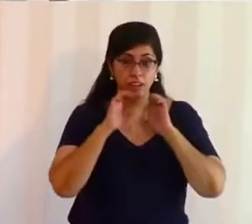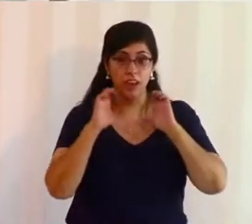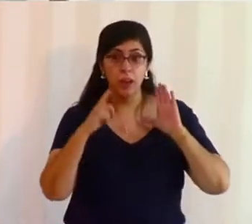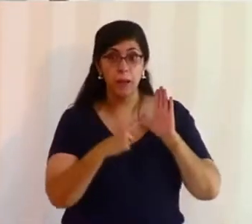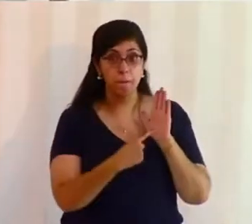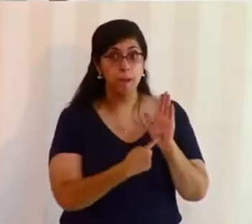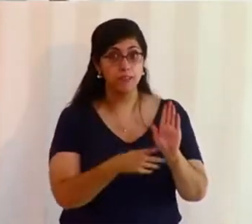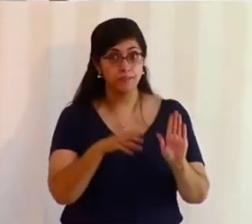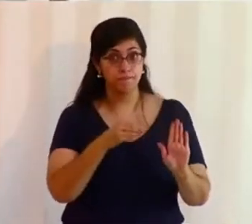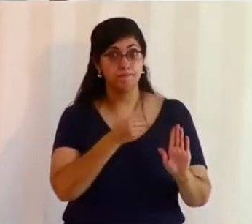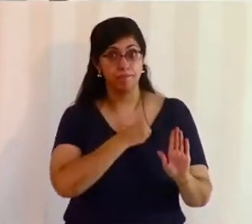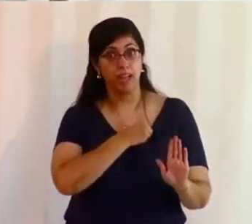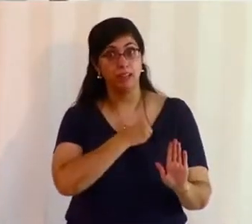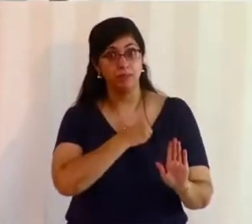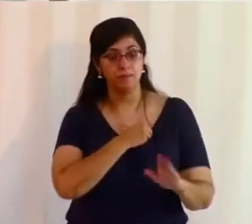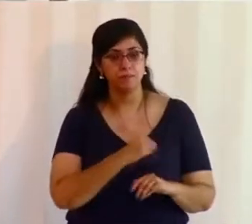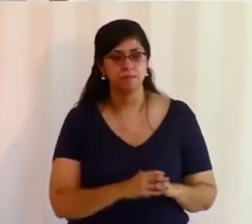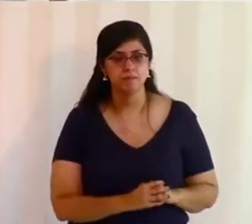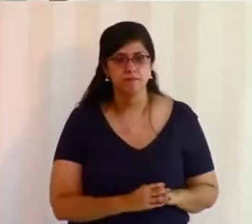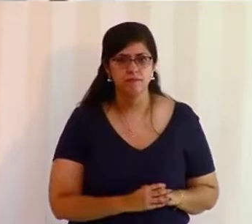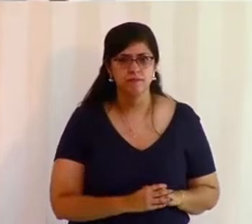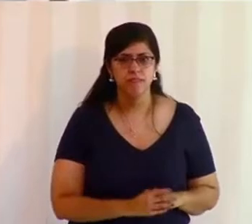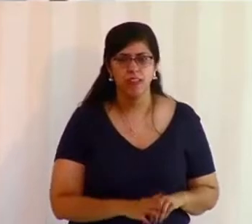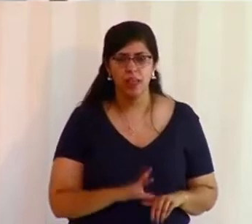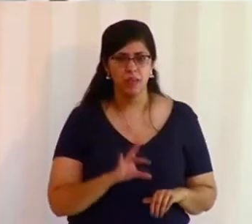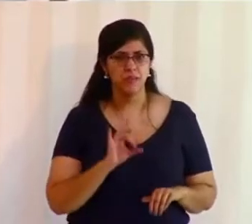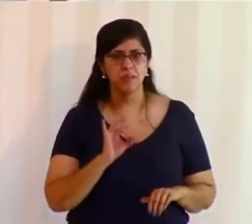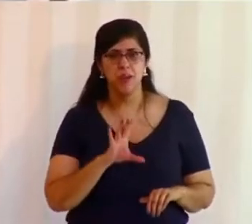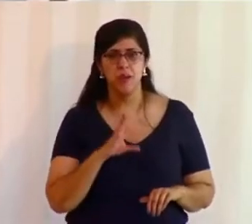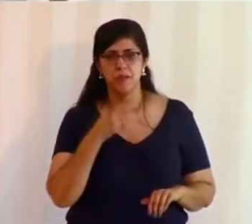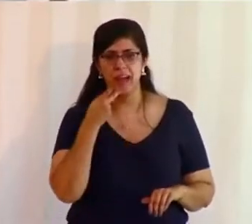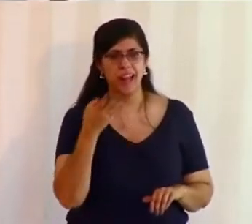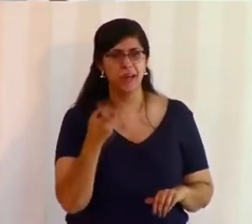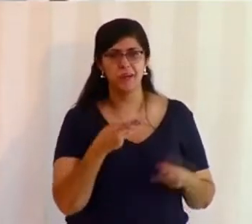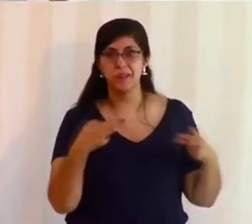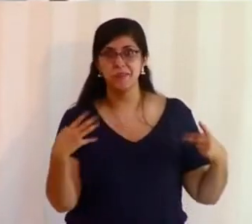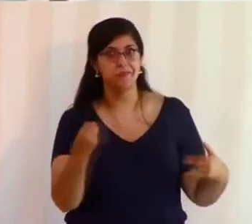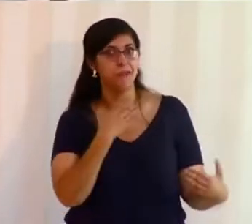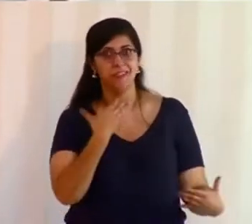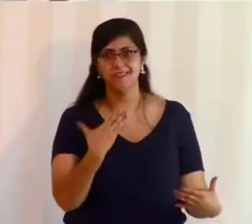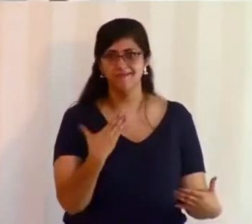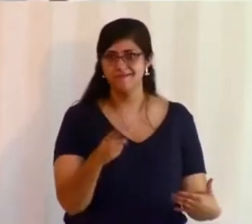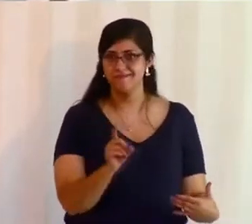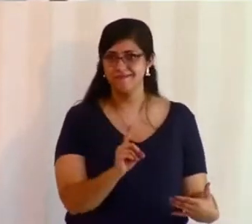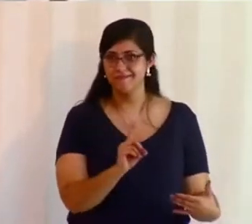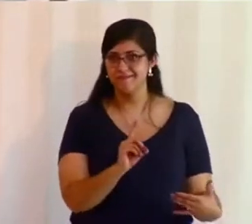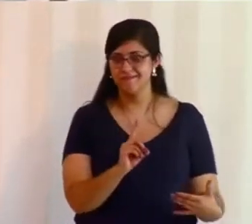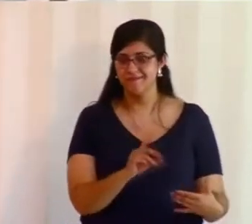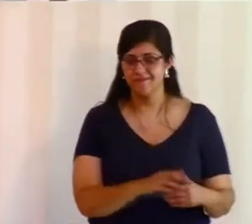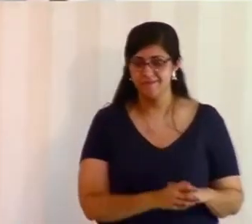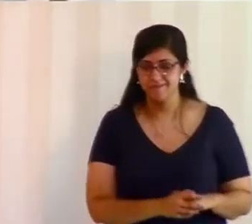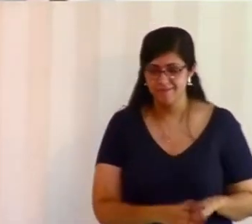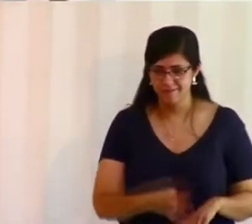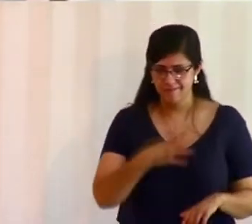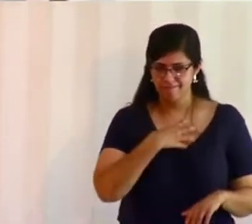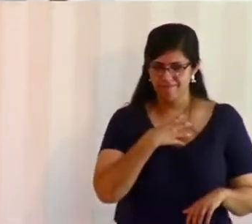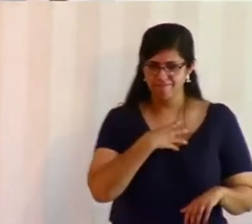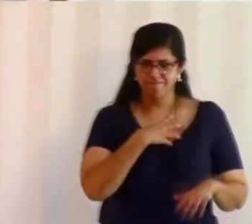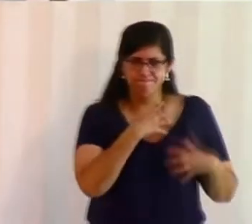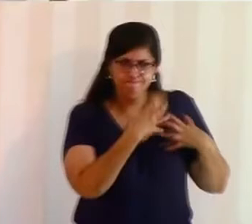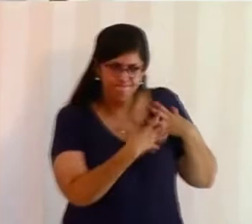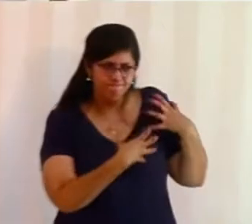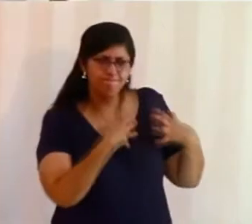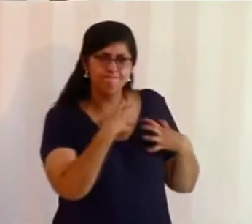o pecado. Ele não passa a mão na cabeça das pessoas. E é por isso que esses homens se revoltam. E agora vem